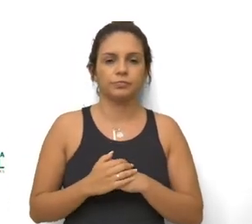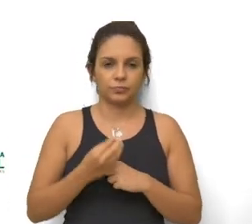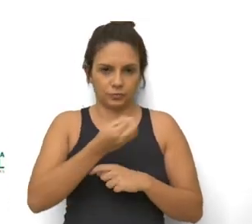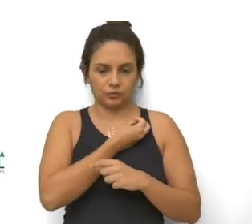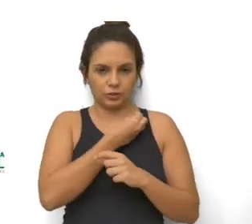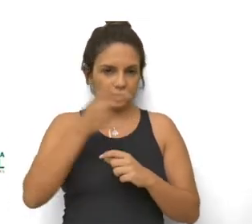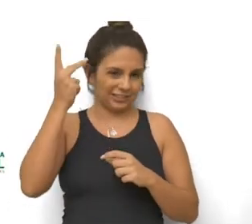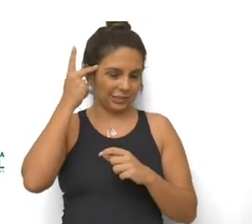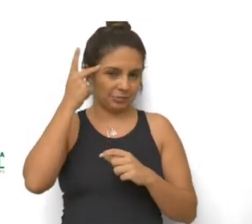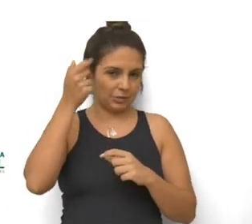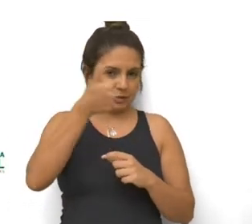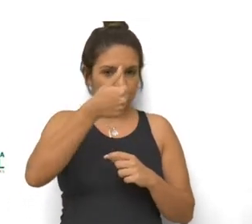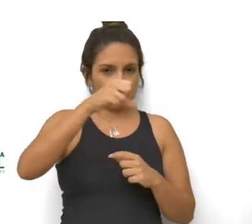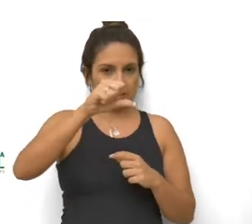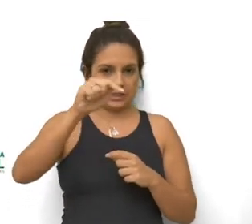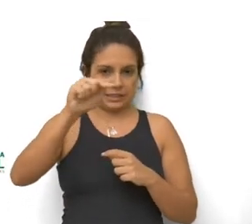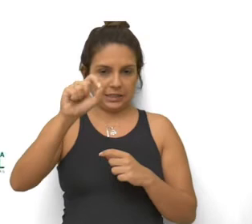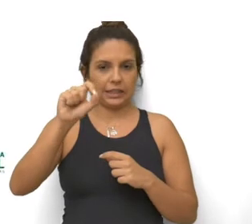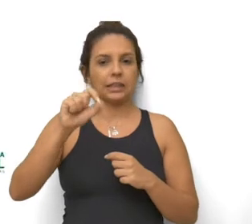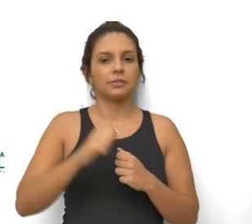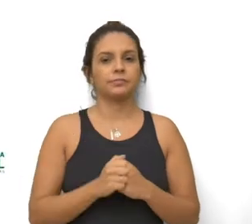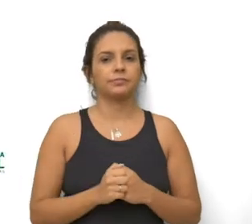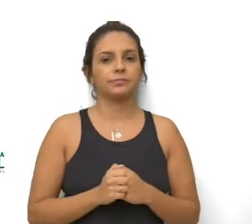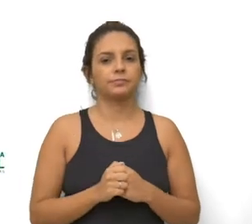São Paulo desde 1970